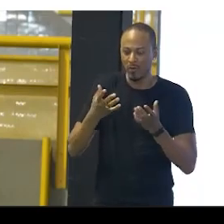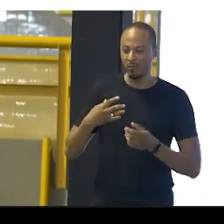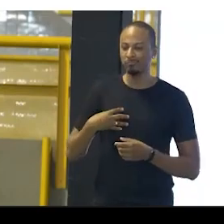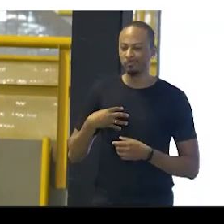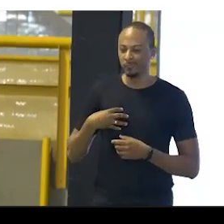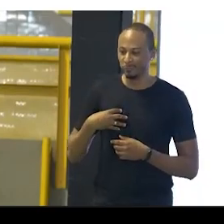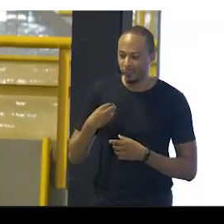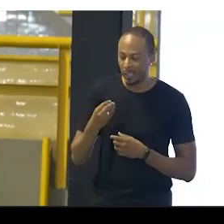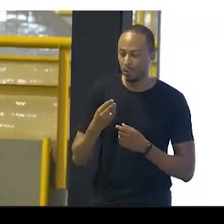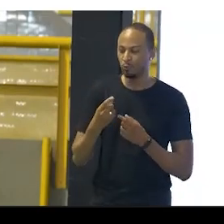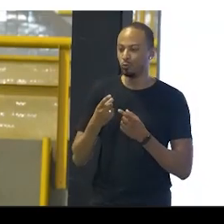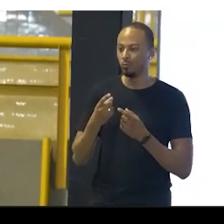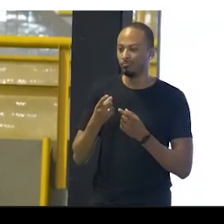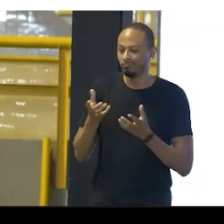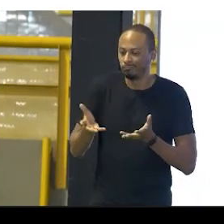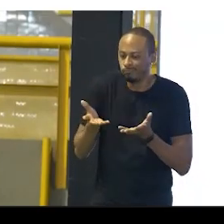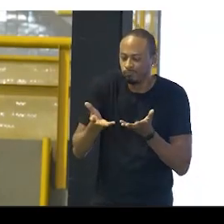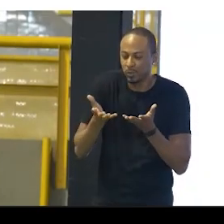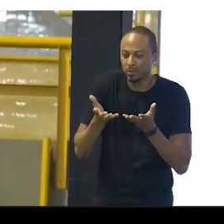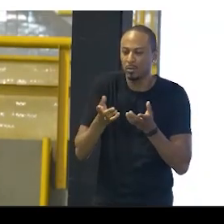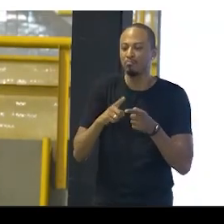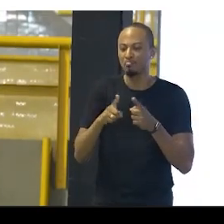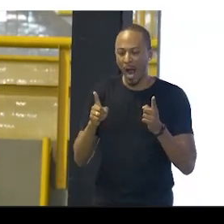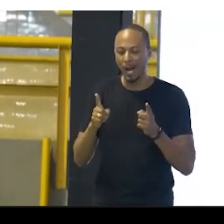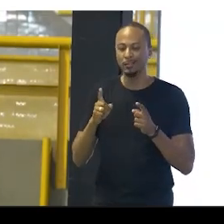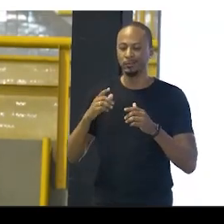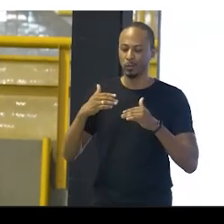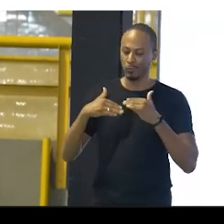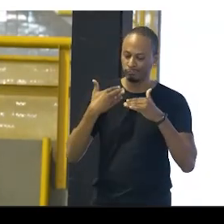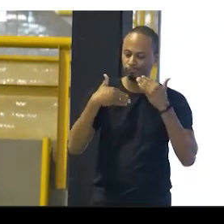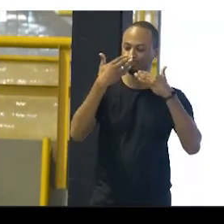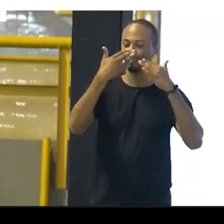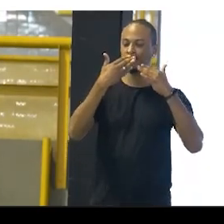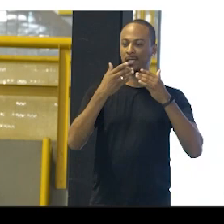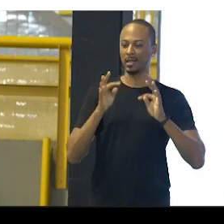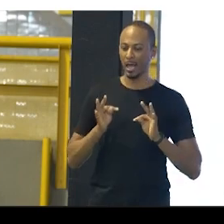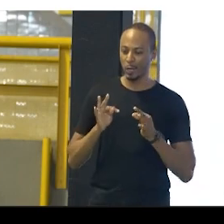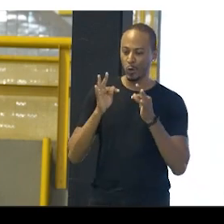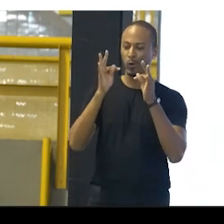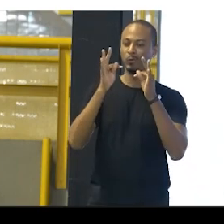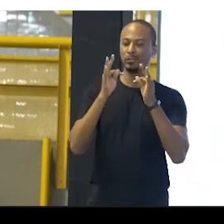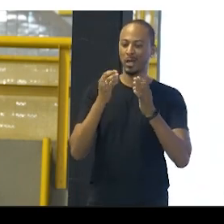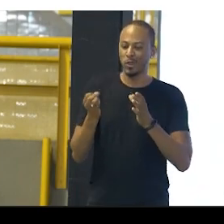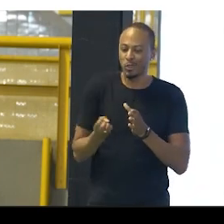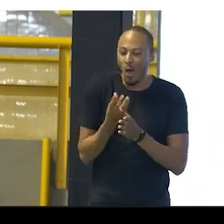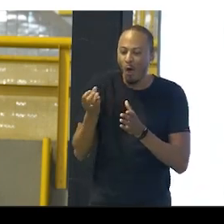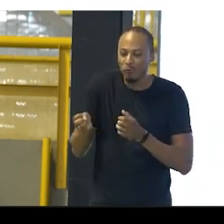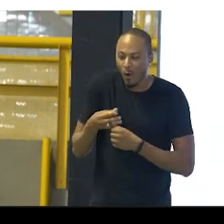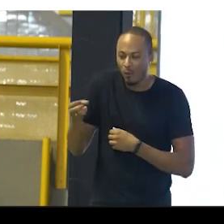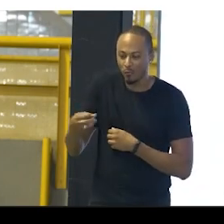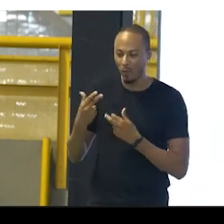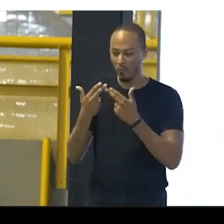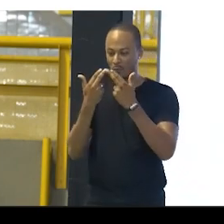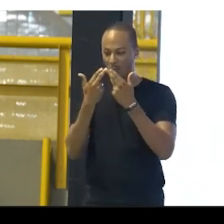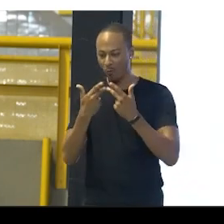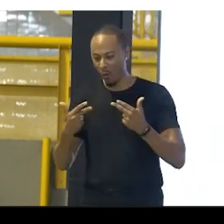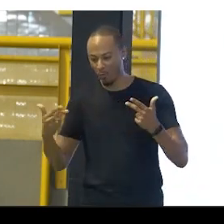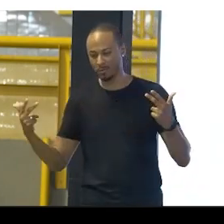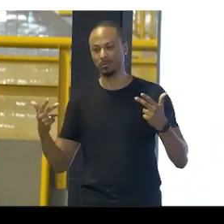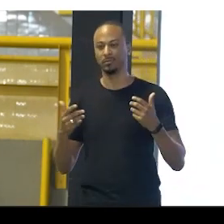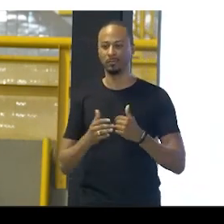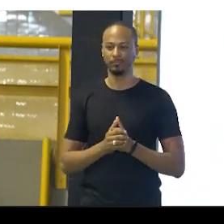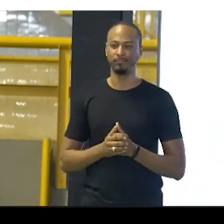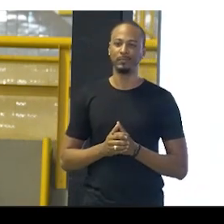ter inovação, mais você vai ter tecnologia, e é óbvio, meu rei, é muito melhor a gente